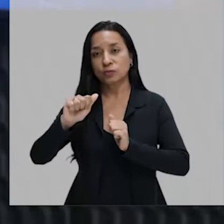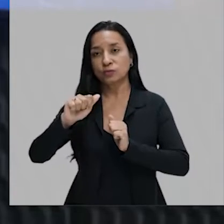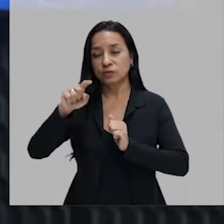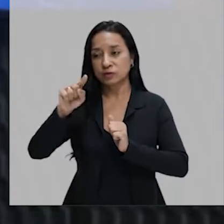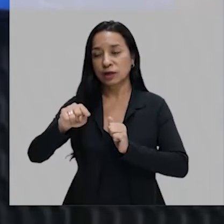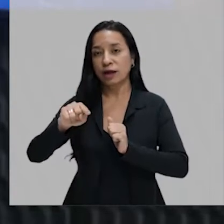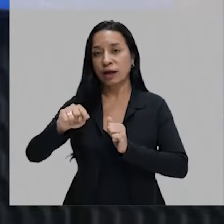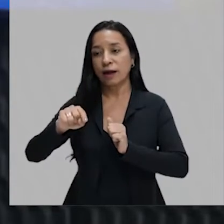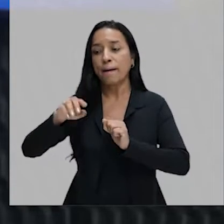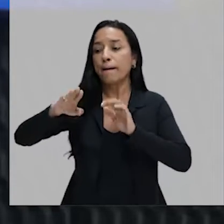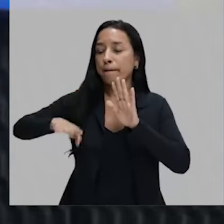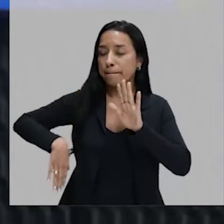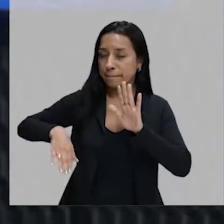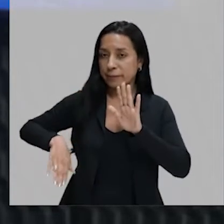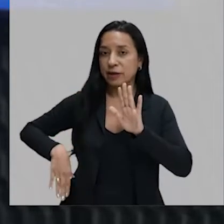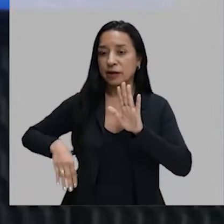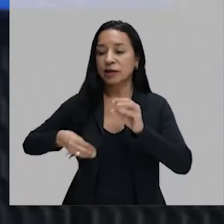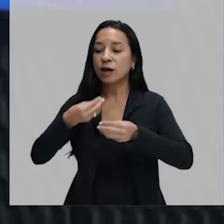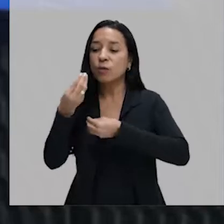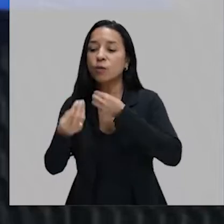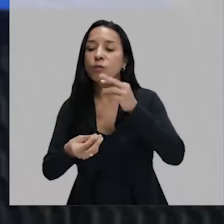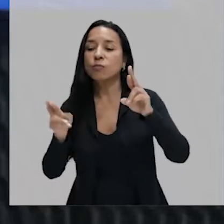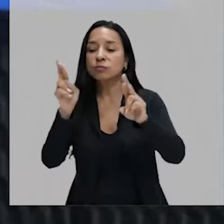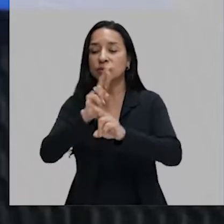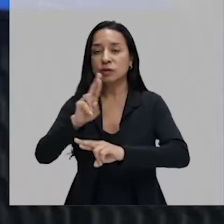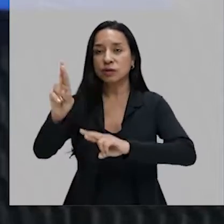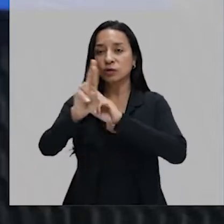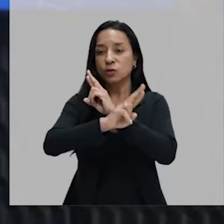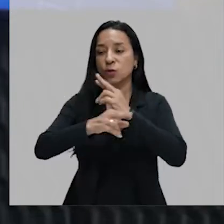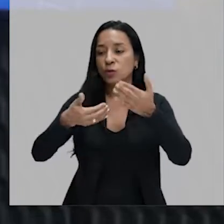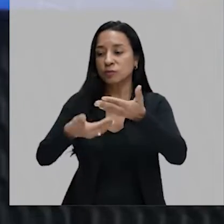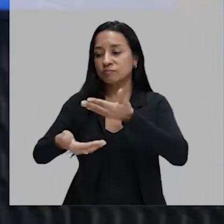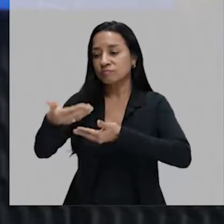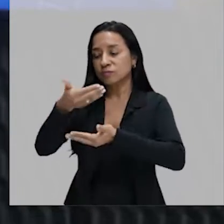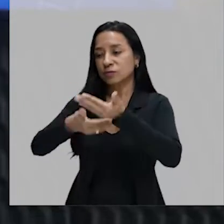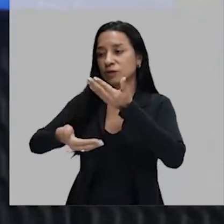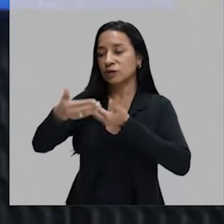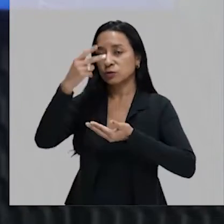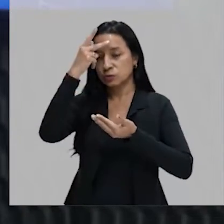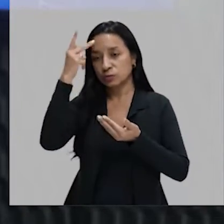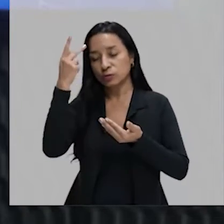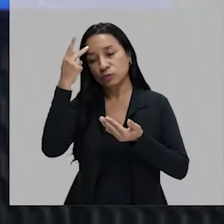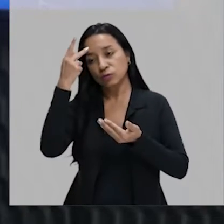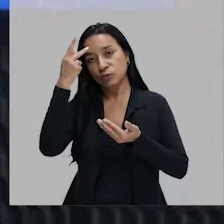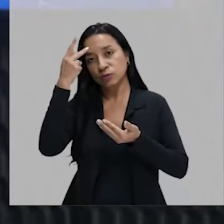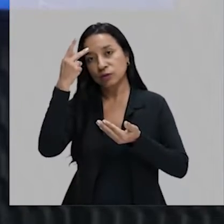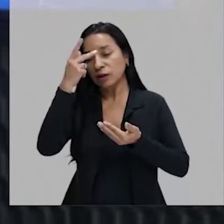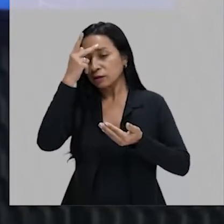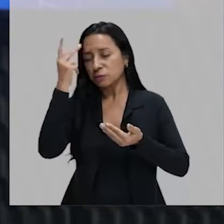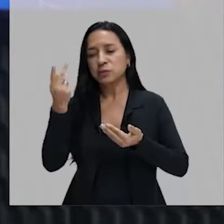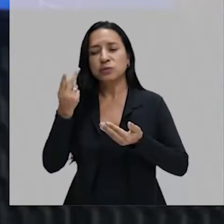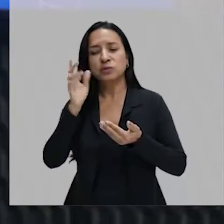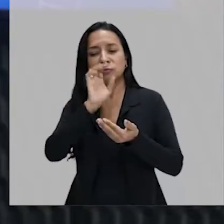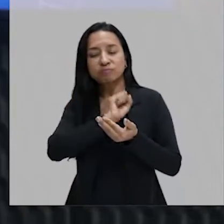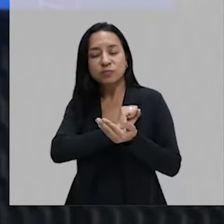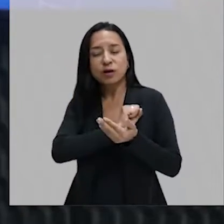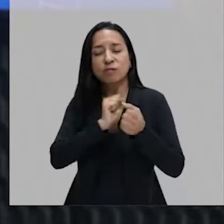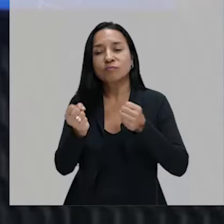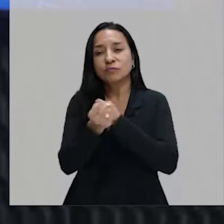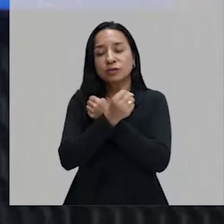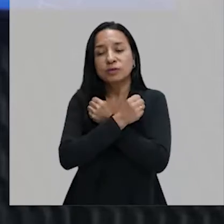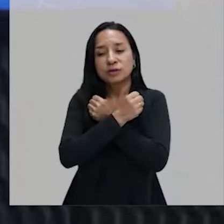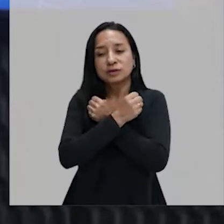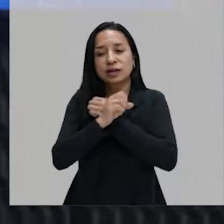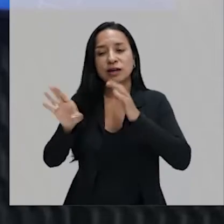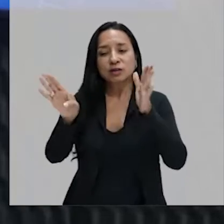praias, da forma como a gente se relaciona com as pessoas. Né, maranhense adora, aqui em São Luís o pessoal adora abraçar, chega, conversa, parece